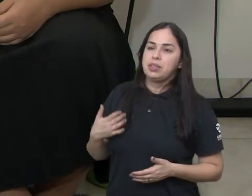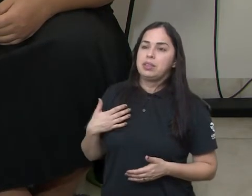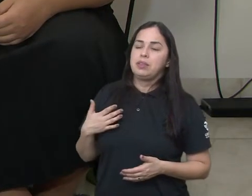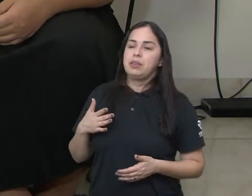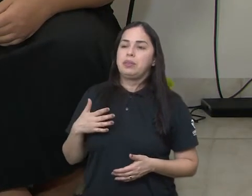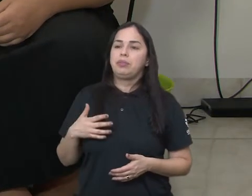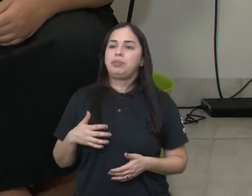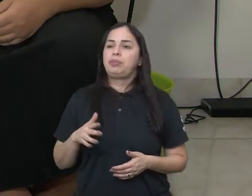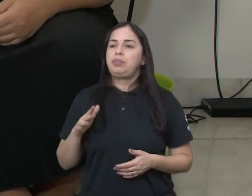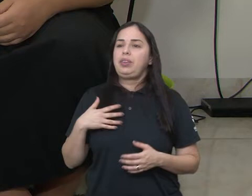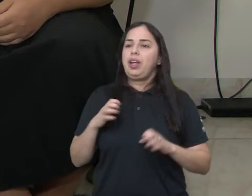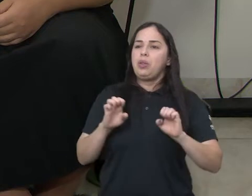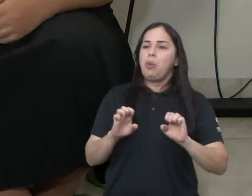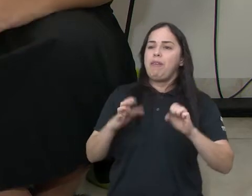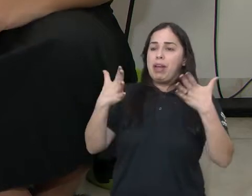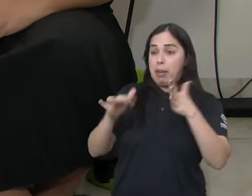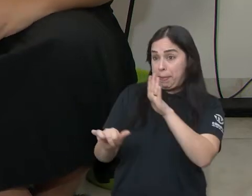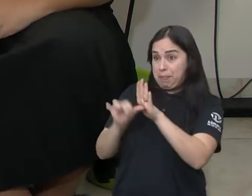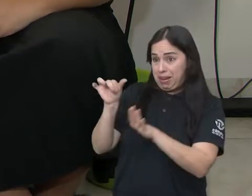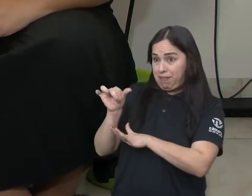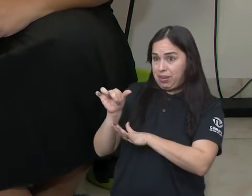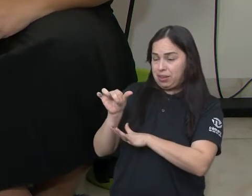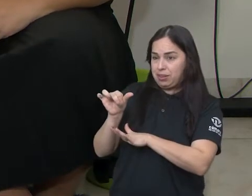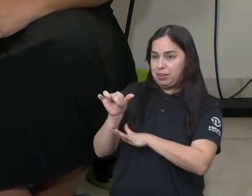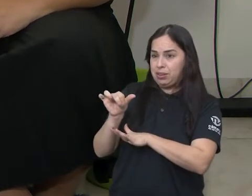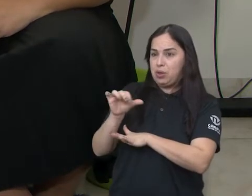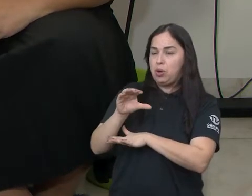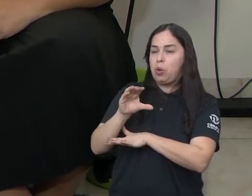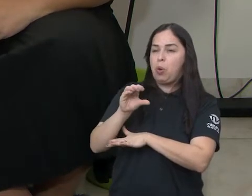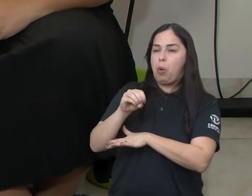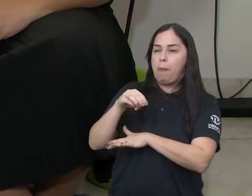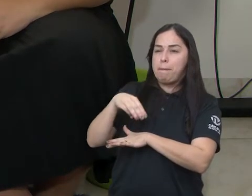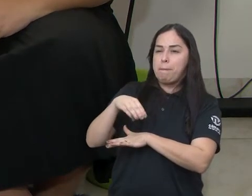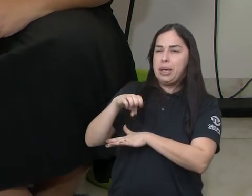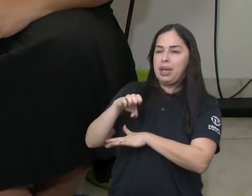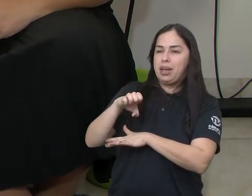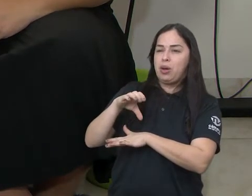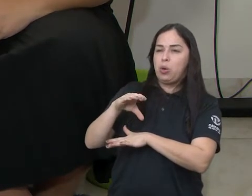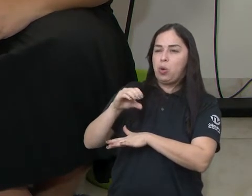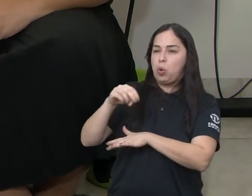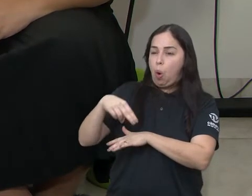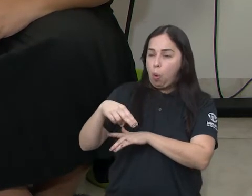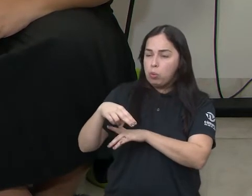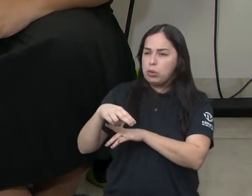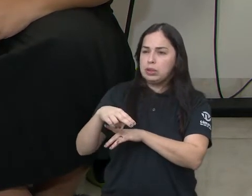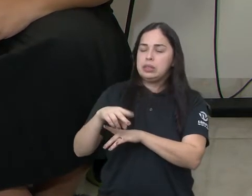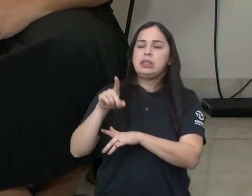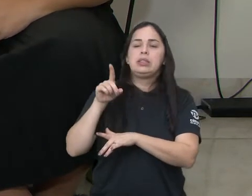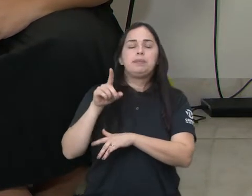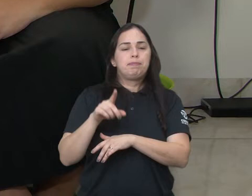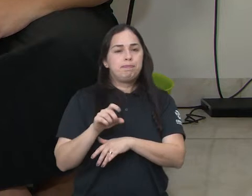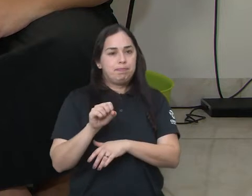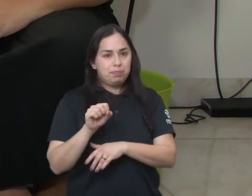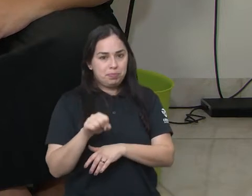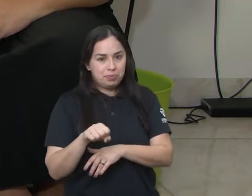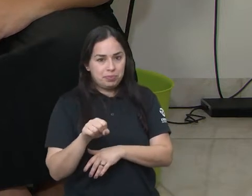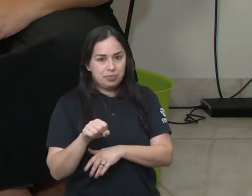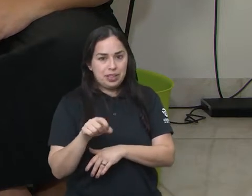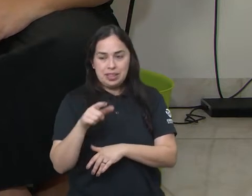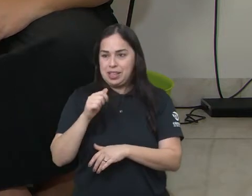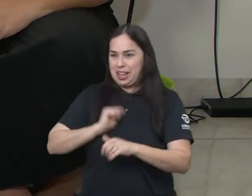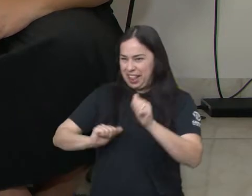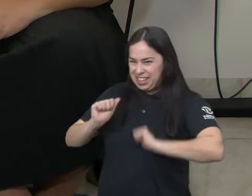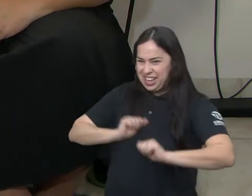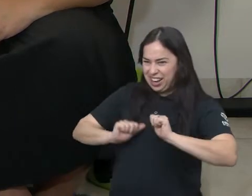vai participar do evento também pela primeira vez, né? Da Comic Con Experience. Isso. Vou participar, então. É que você